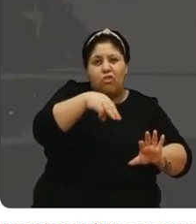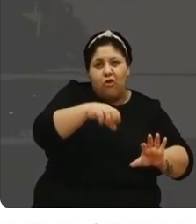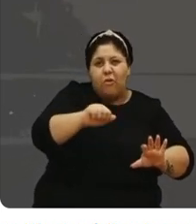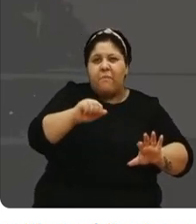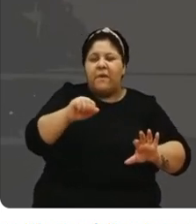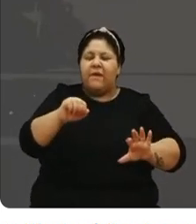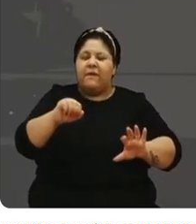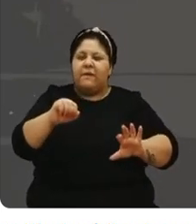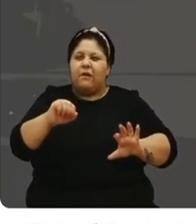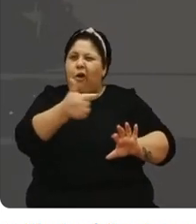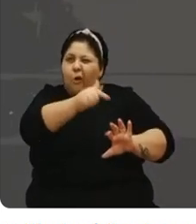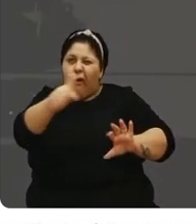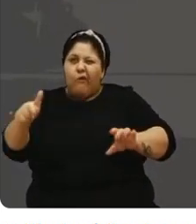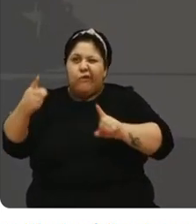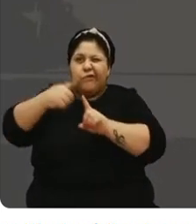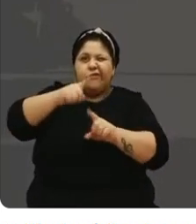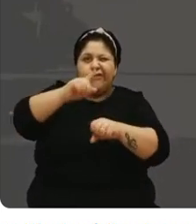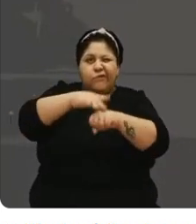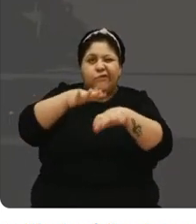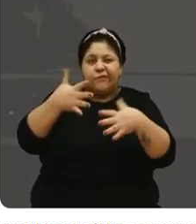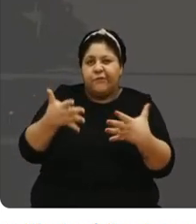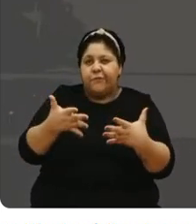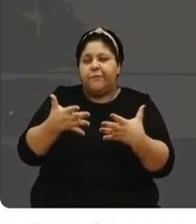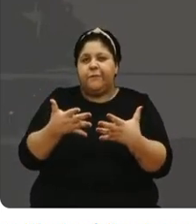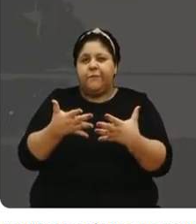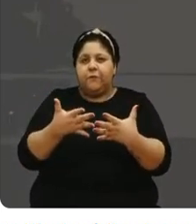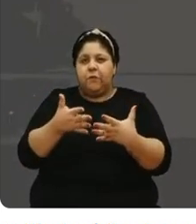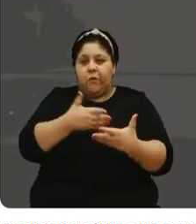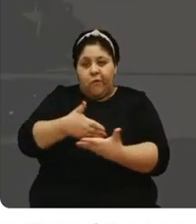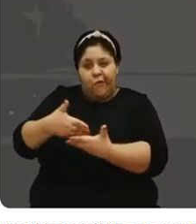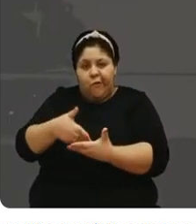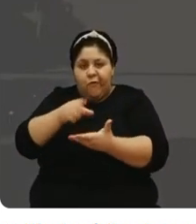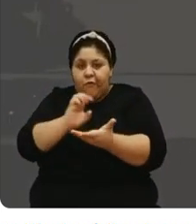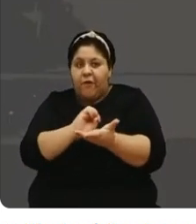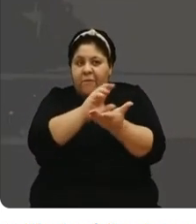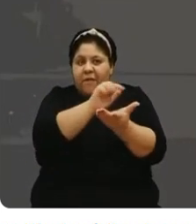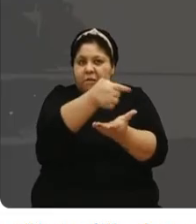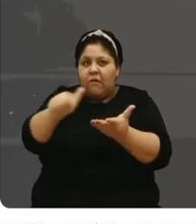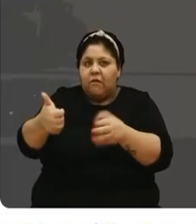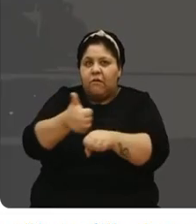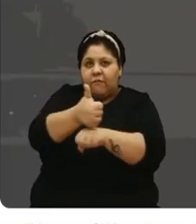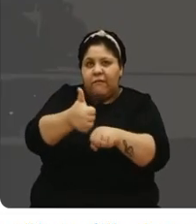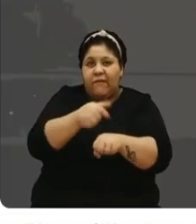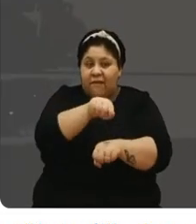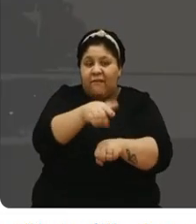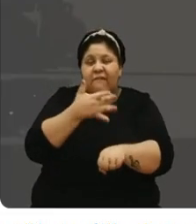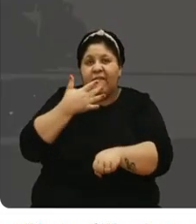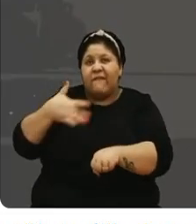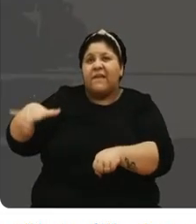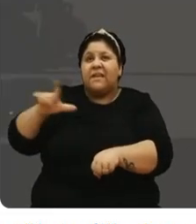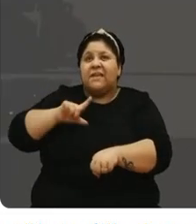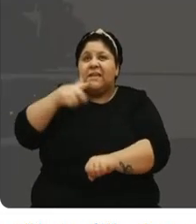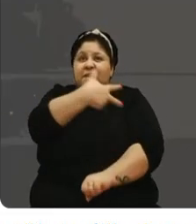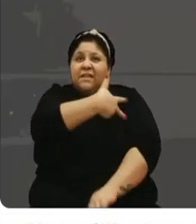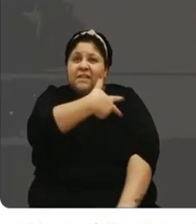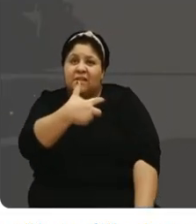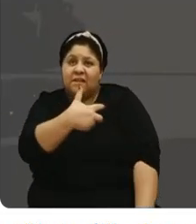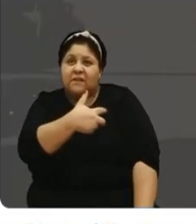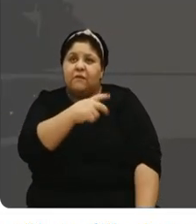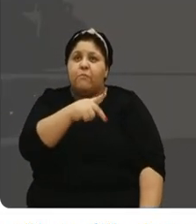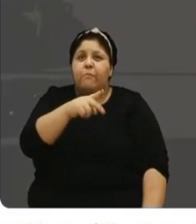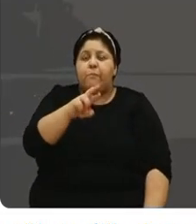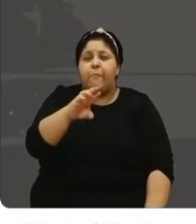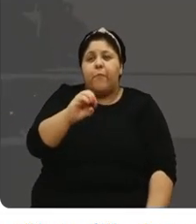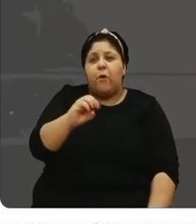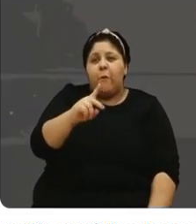bradicardia. Foi encaminhada para cardiopediatria. Essa criança também tinha um exame chamado ProBNP,